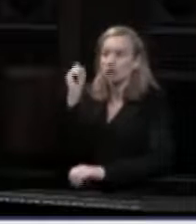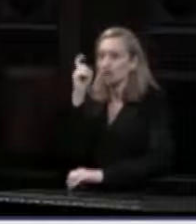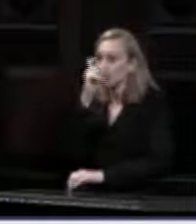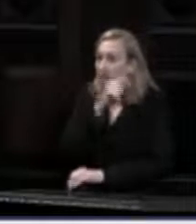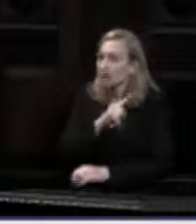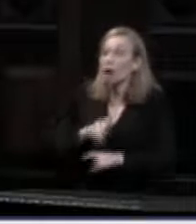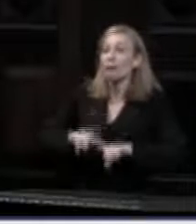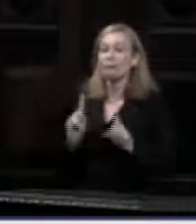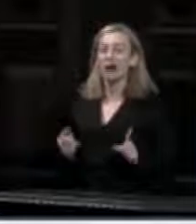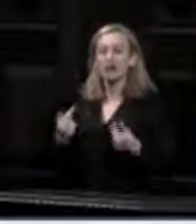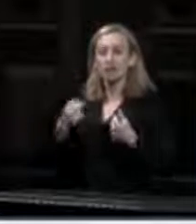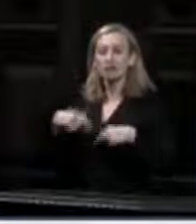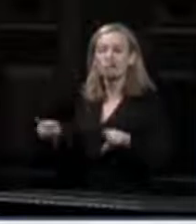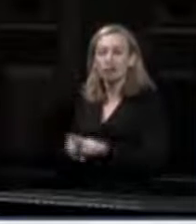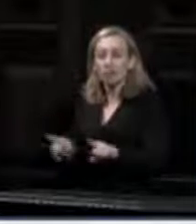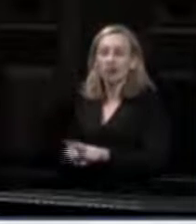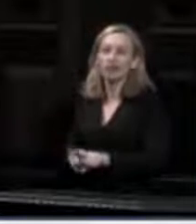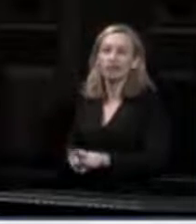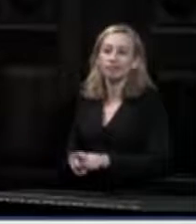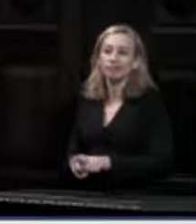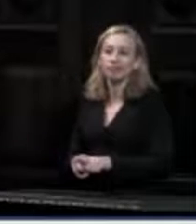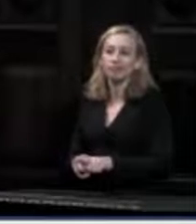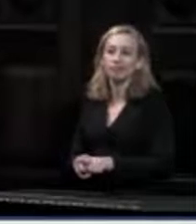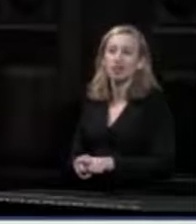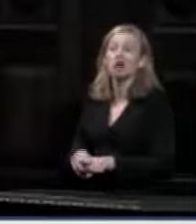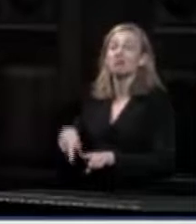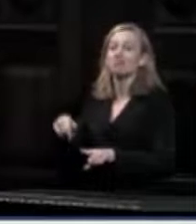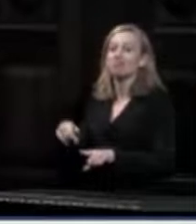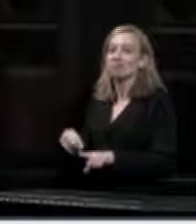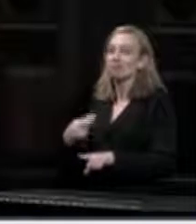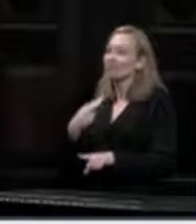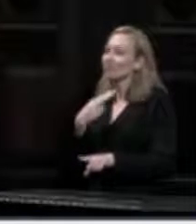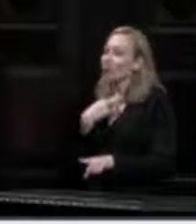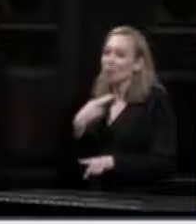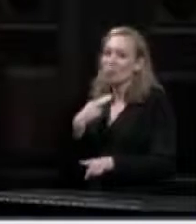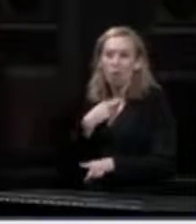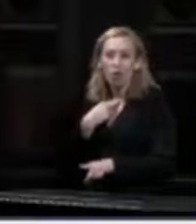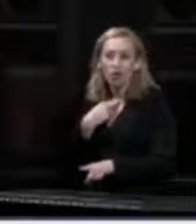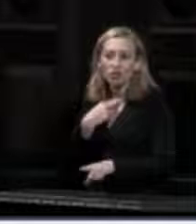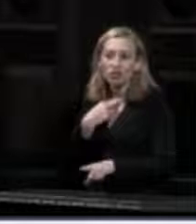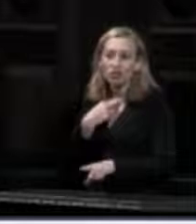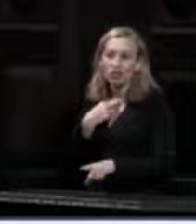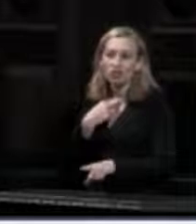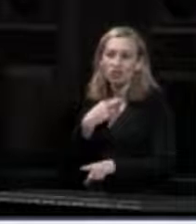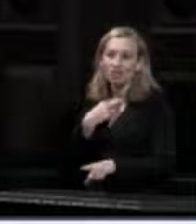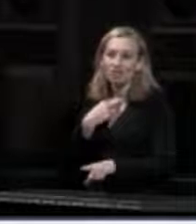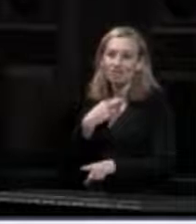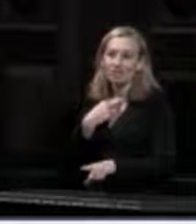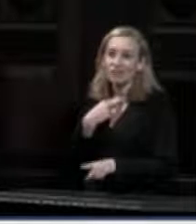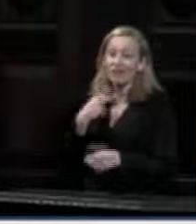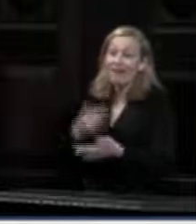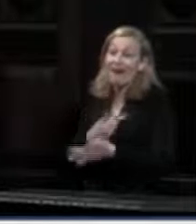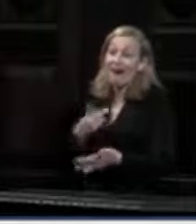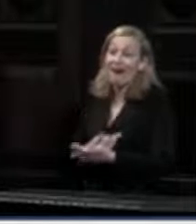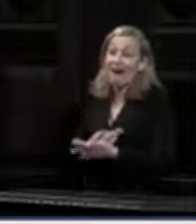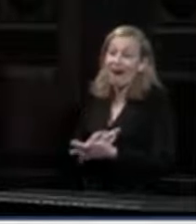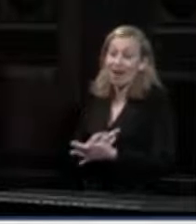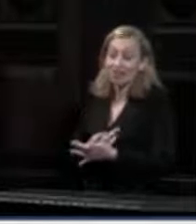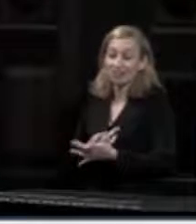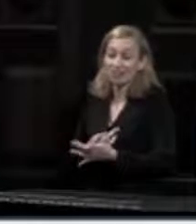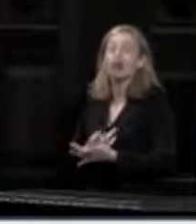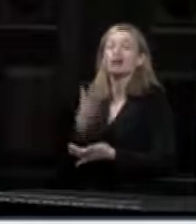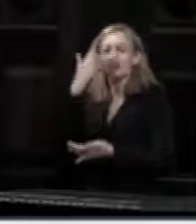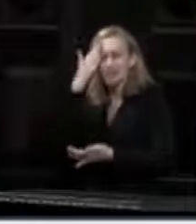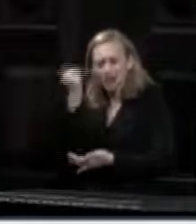difícil, mas ele também não pode complicar as coisas. Sabemos de